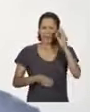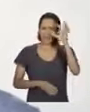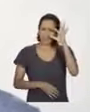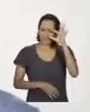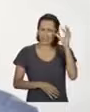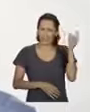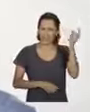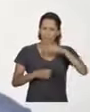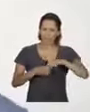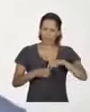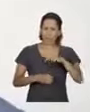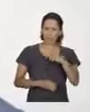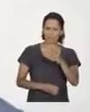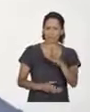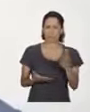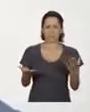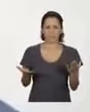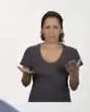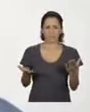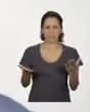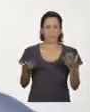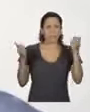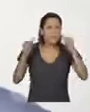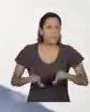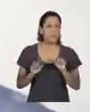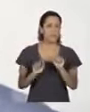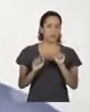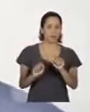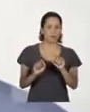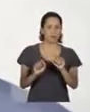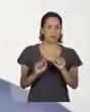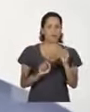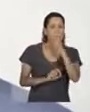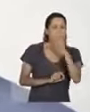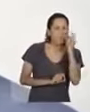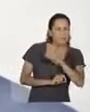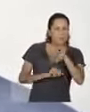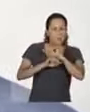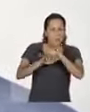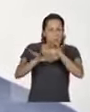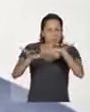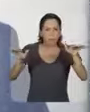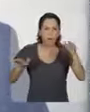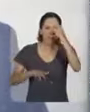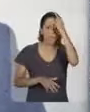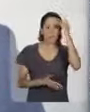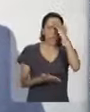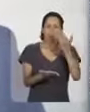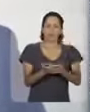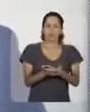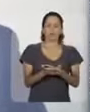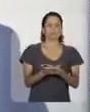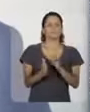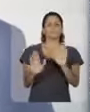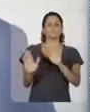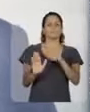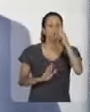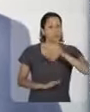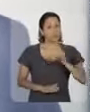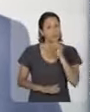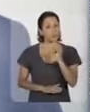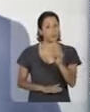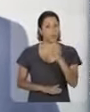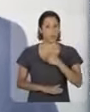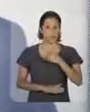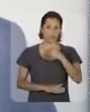volta. O mais grave é que esses boatos mexem muito com as pessoas. Repito, eu